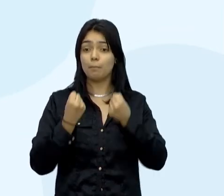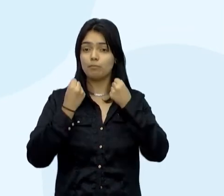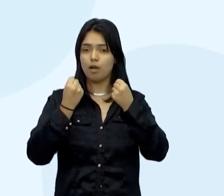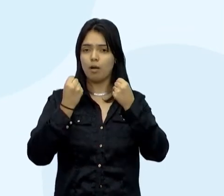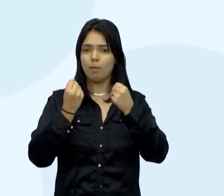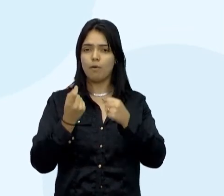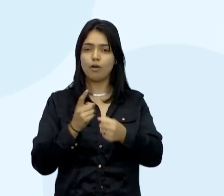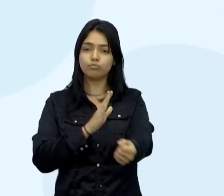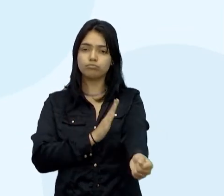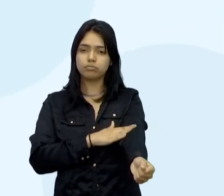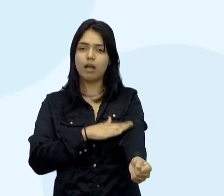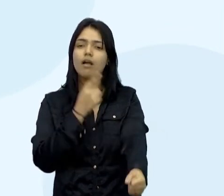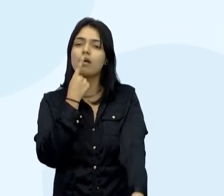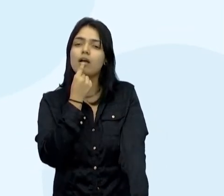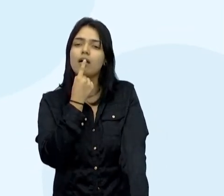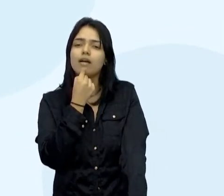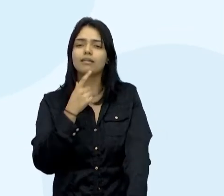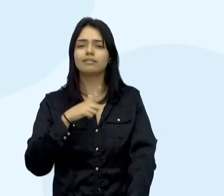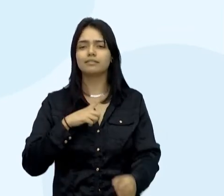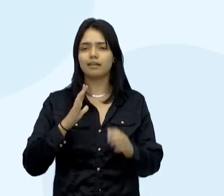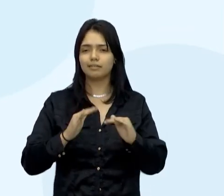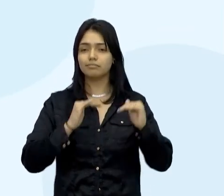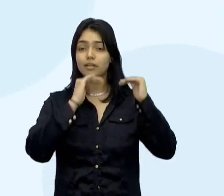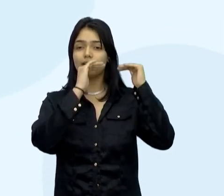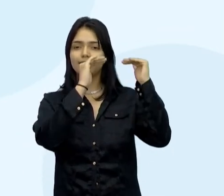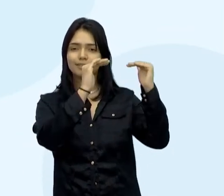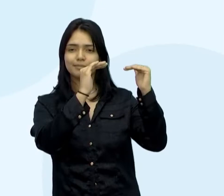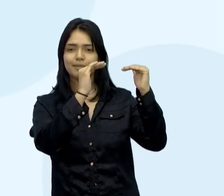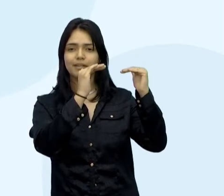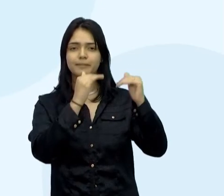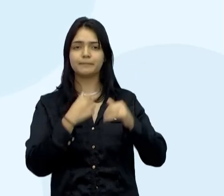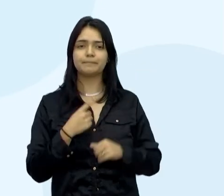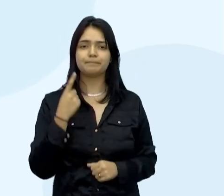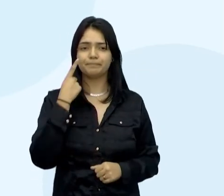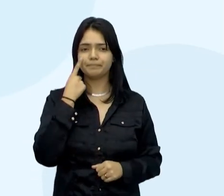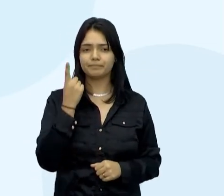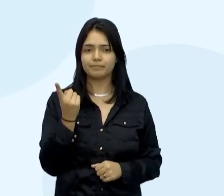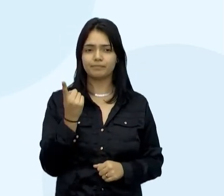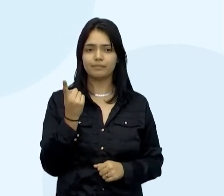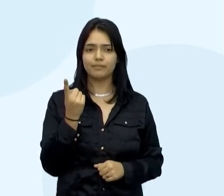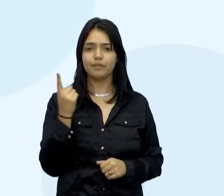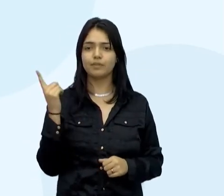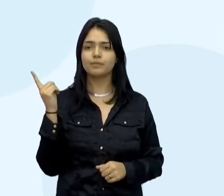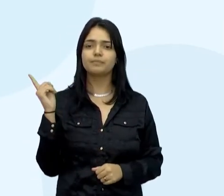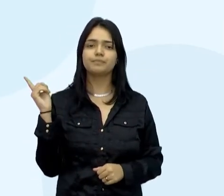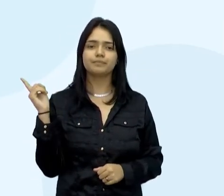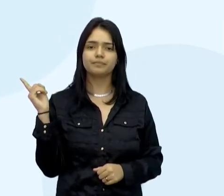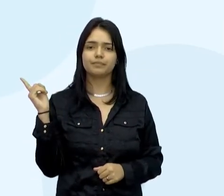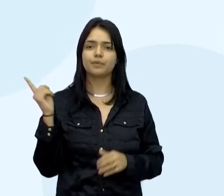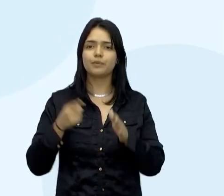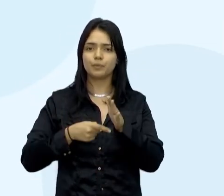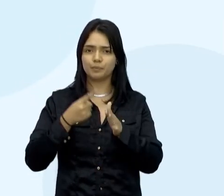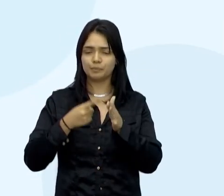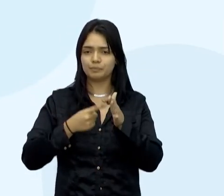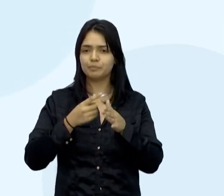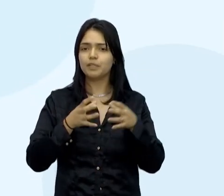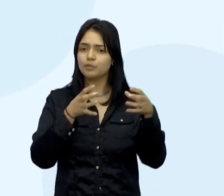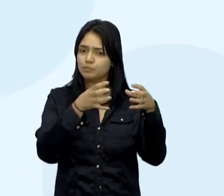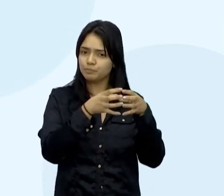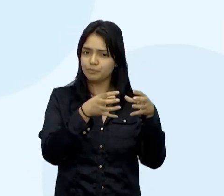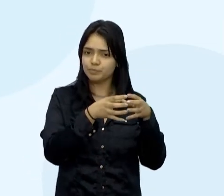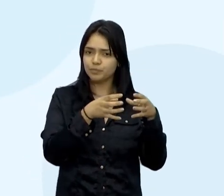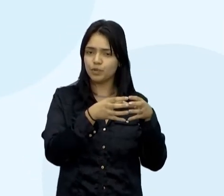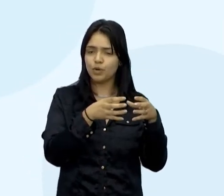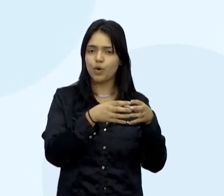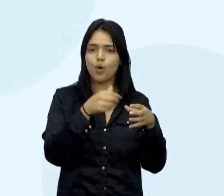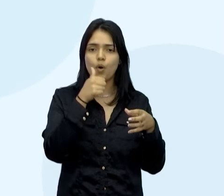reinado. Se vocês repararem aqui, então eu tenho, olha só, esse primeiro grupo, né? Então, um